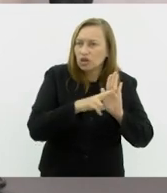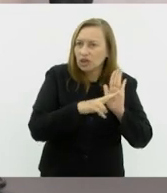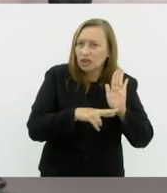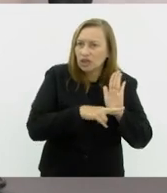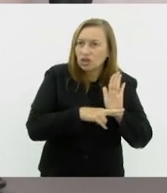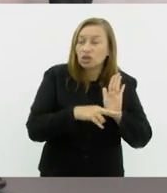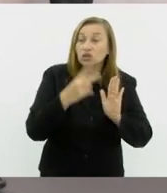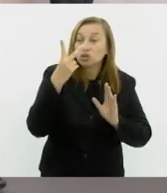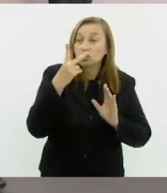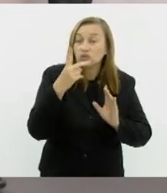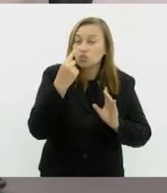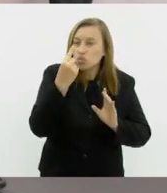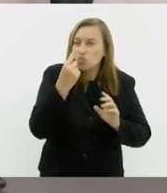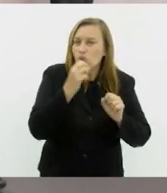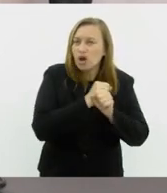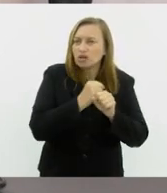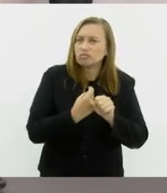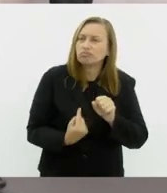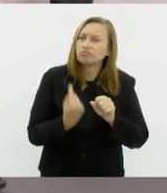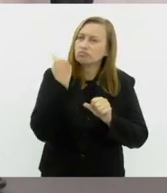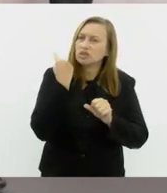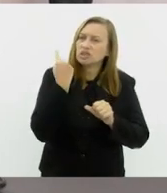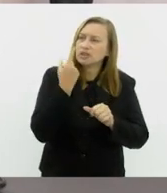Há 2 anos, há 1 ano atrás,